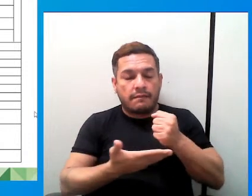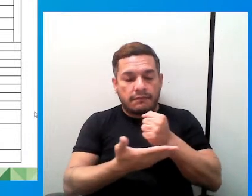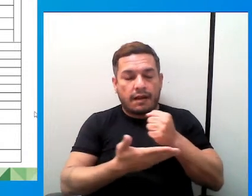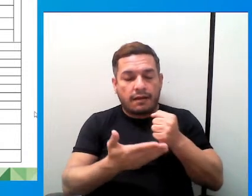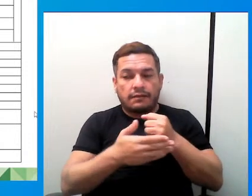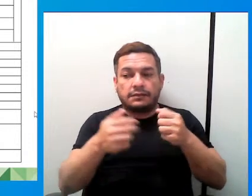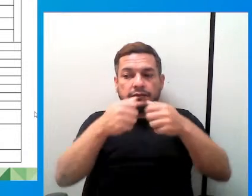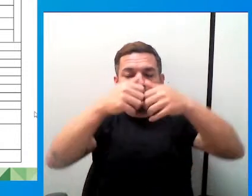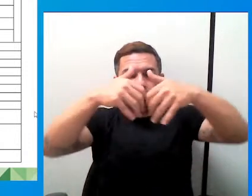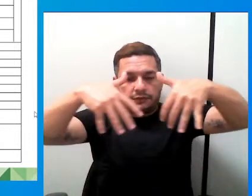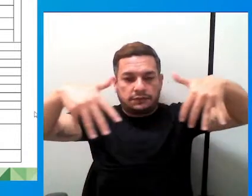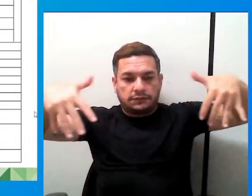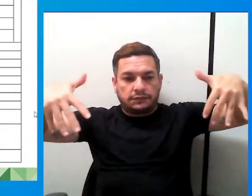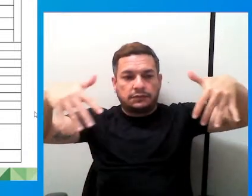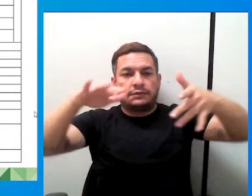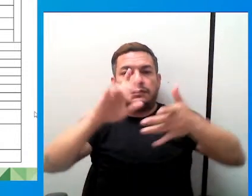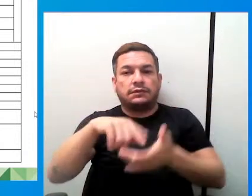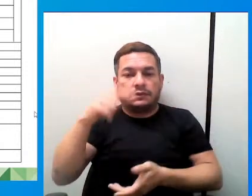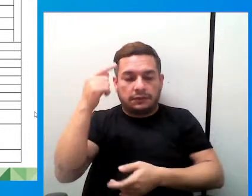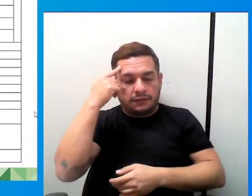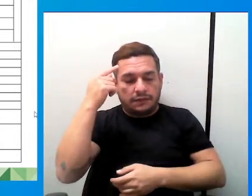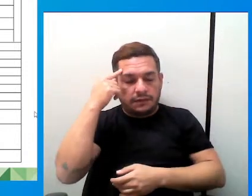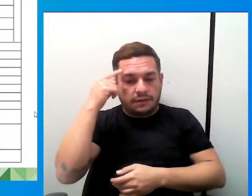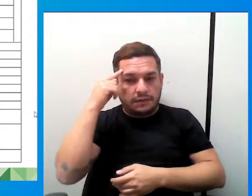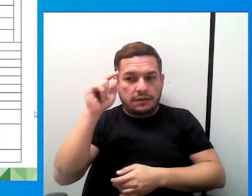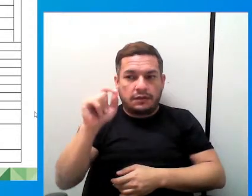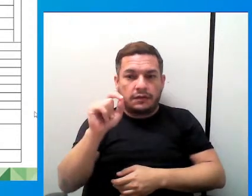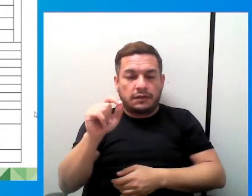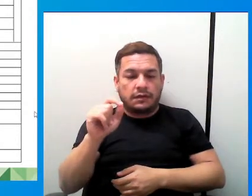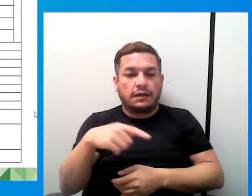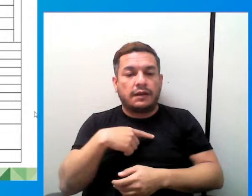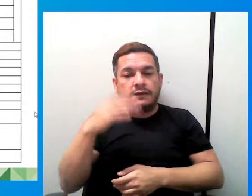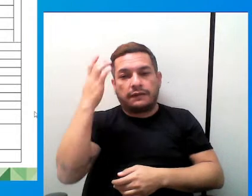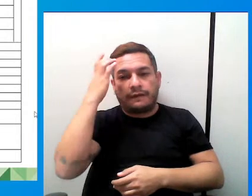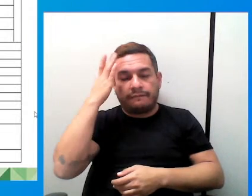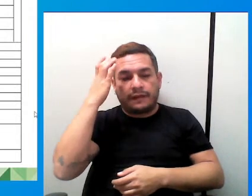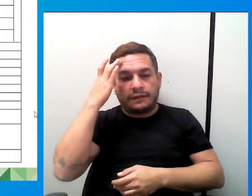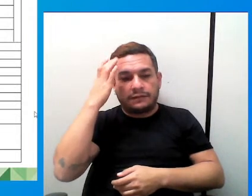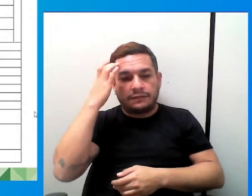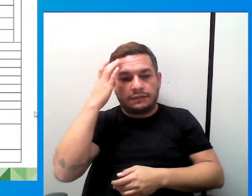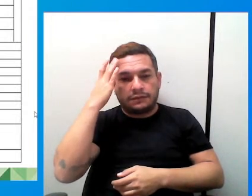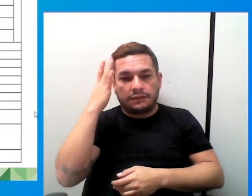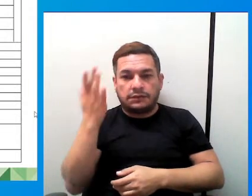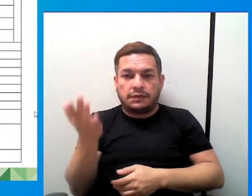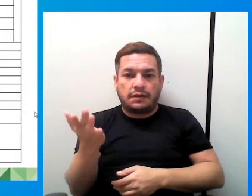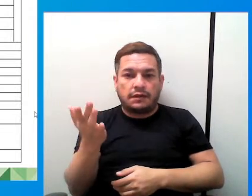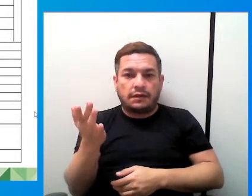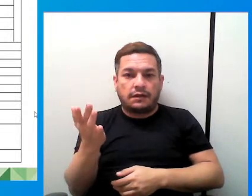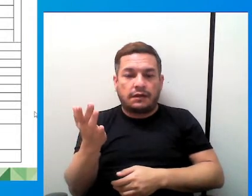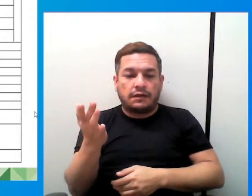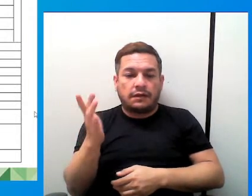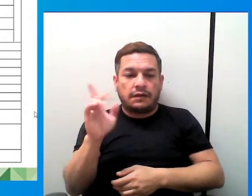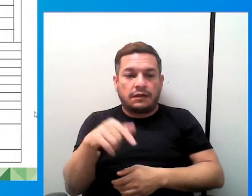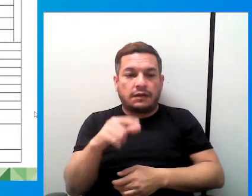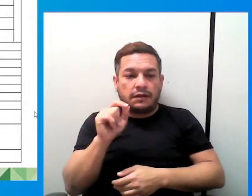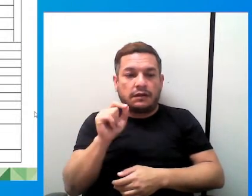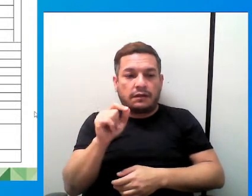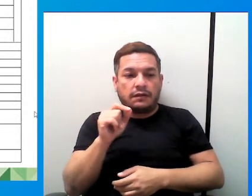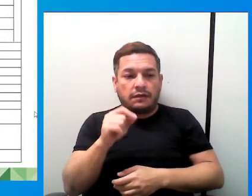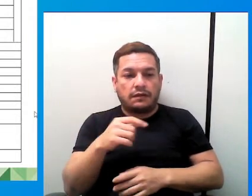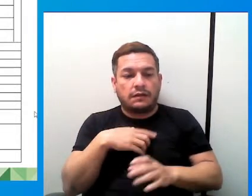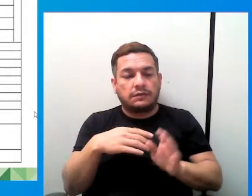de extensão. Né? Então, a ideia da gente tentar facilitar que a proposição da